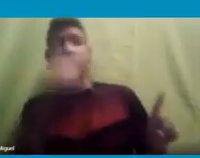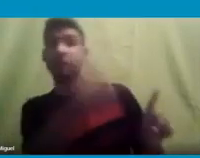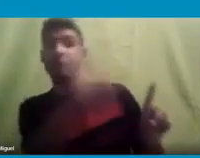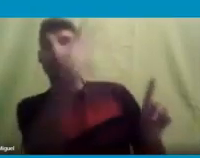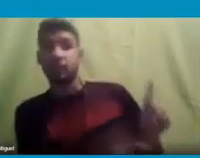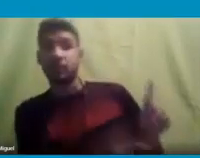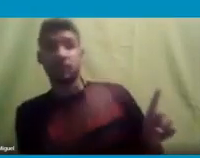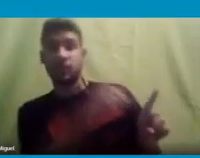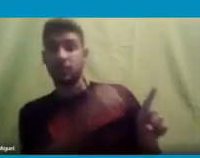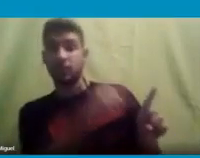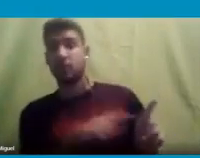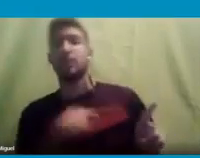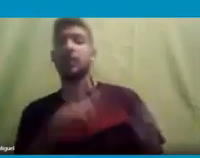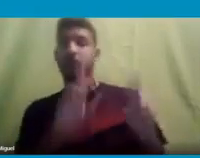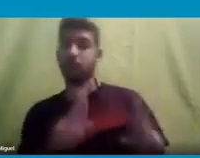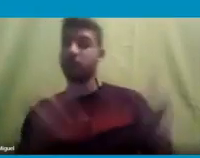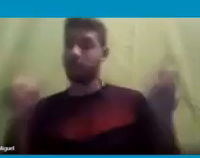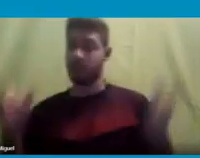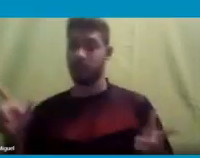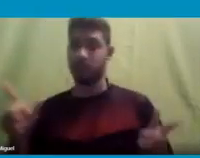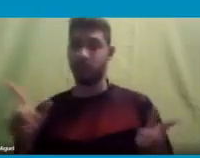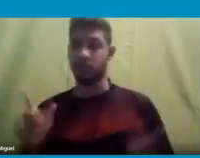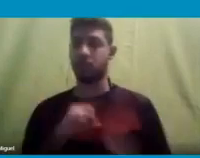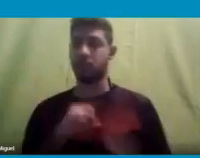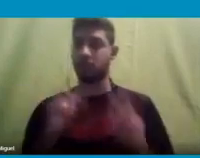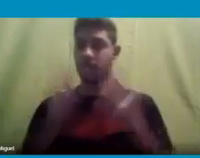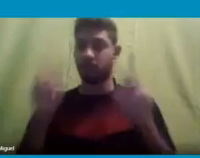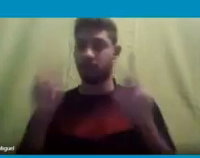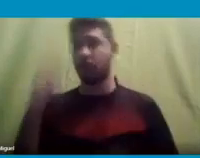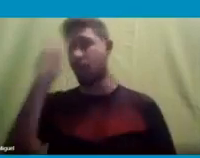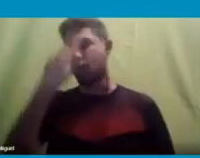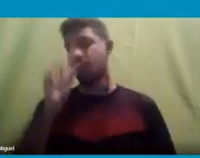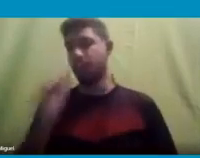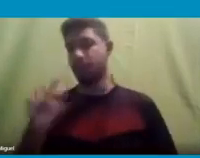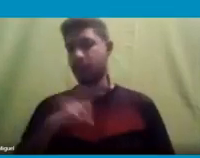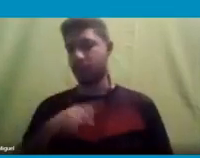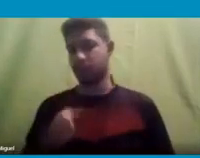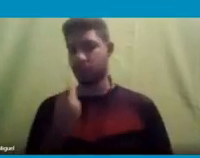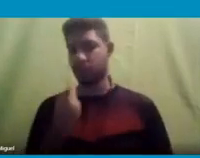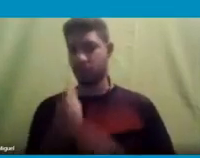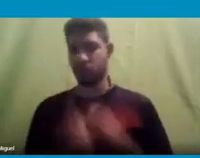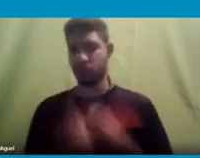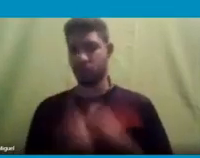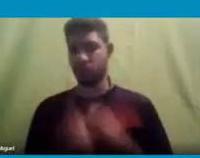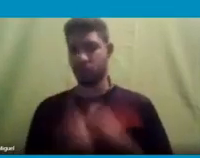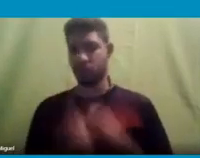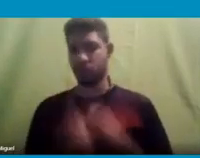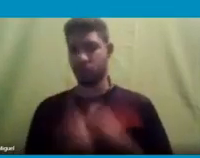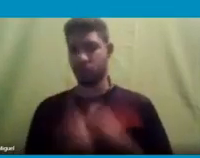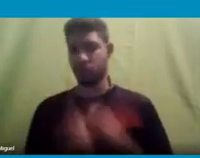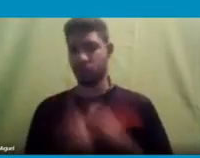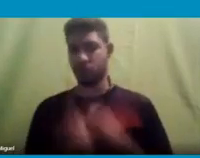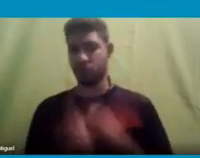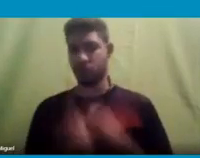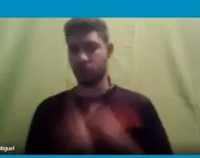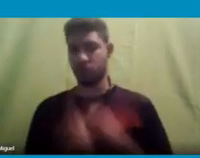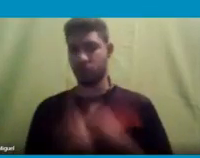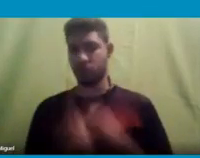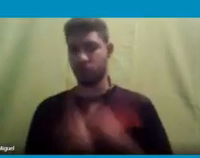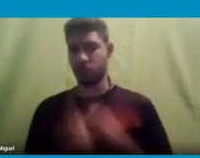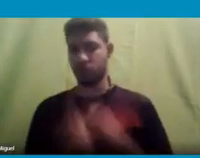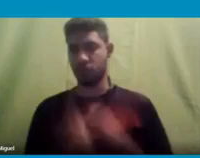a diferença. Quanto a esse tema, eu queria lembrar que a gente teve há alguns anos um debate muito bom sobre racismo